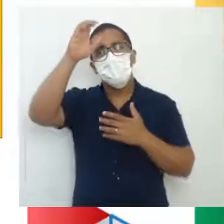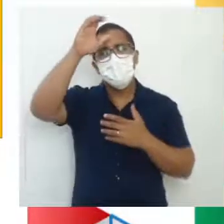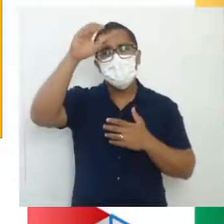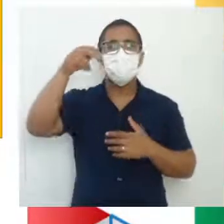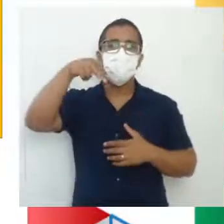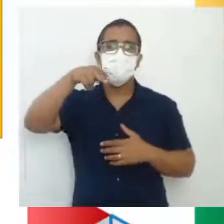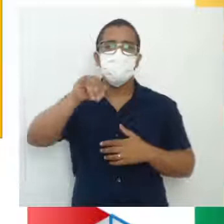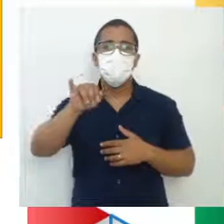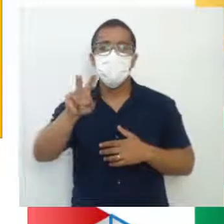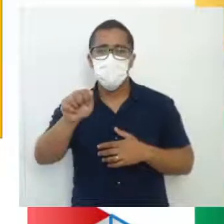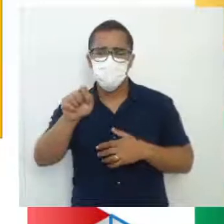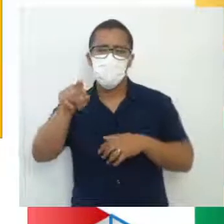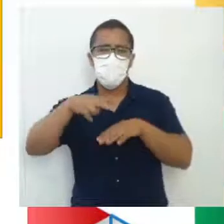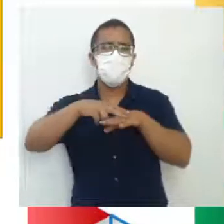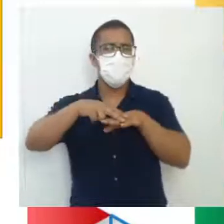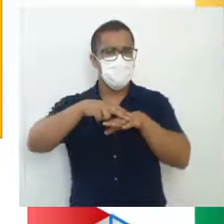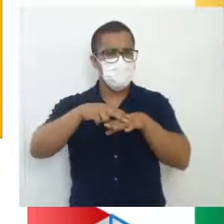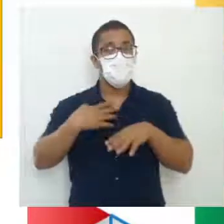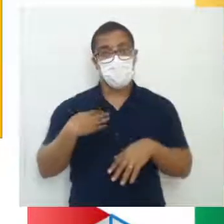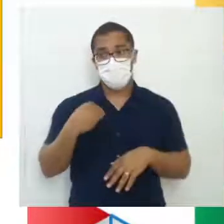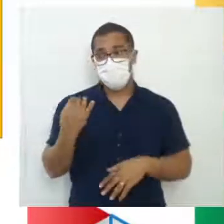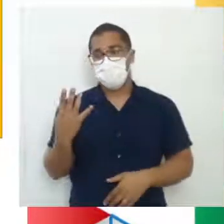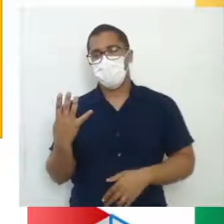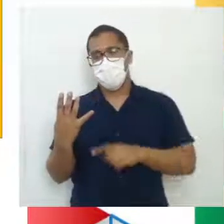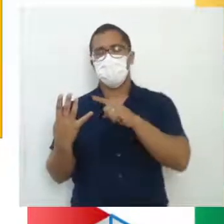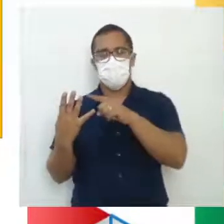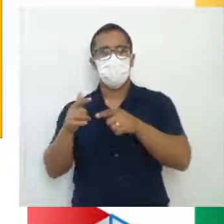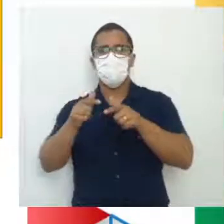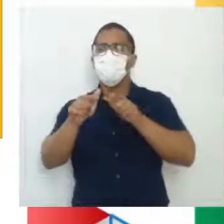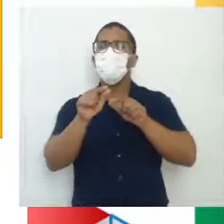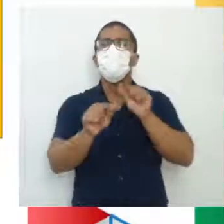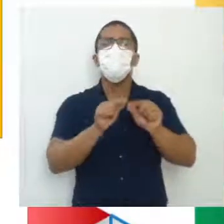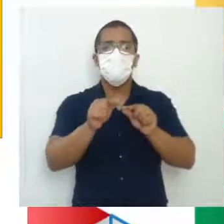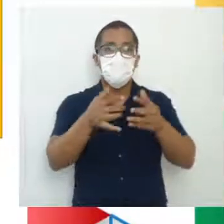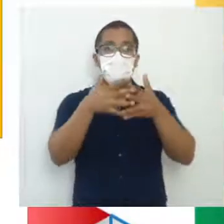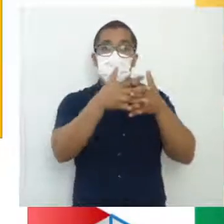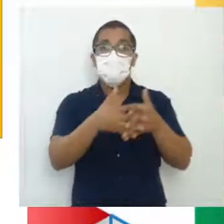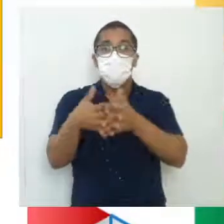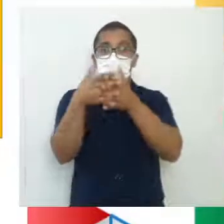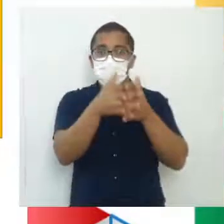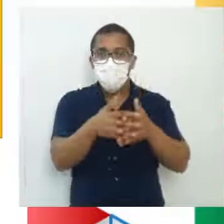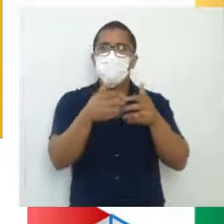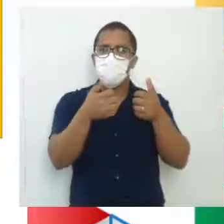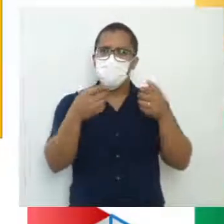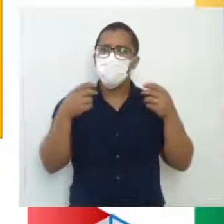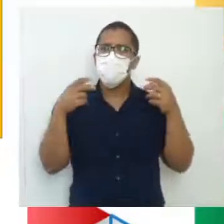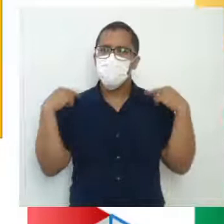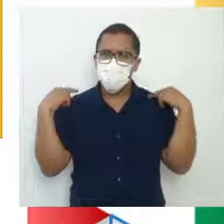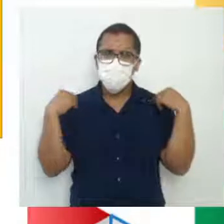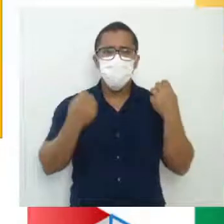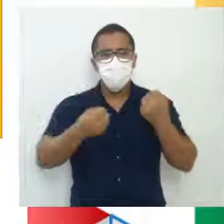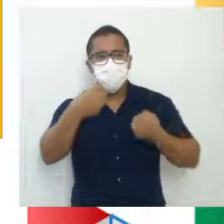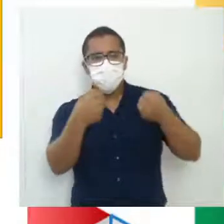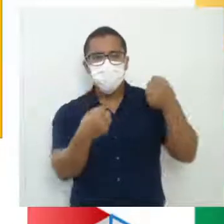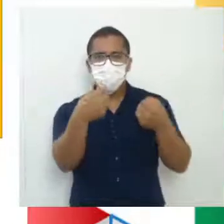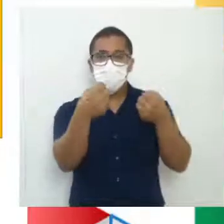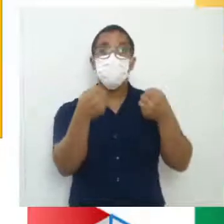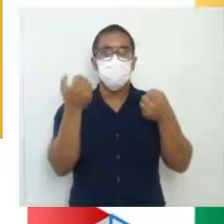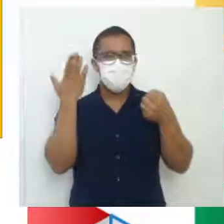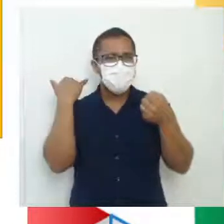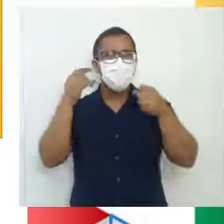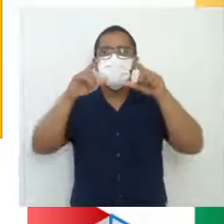com 4 filhos, ela trabalhava como motorista de caminhão em Brasília, que na época ainda estava